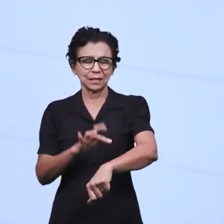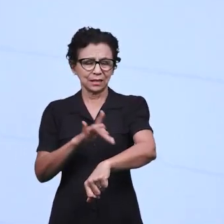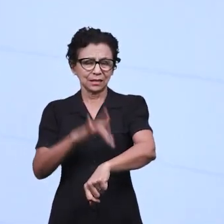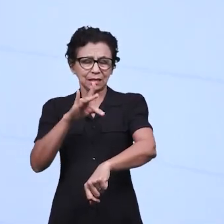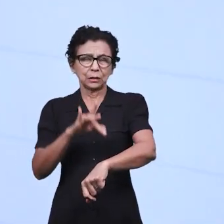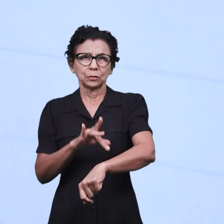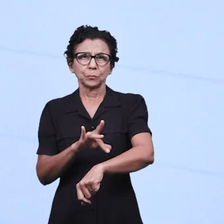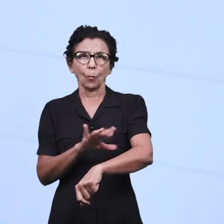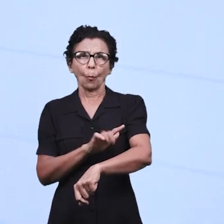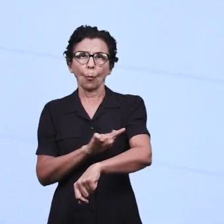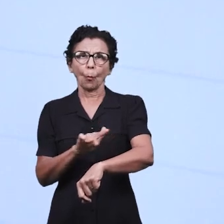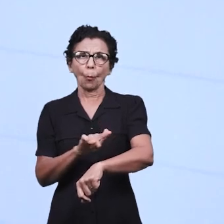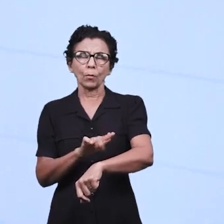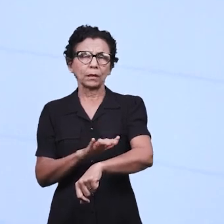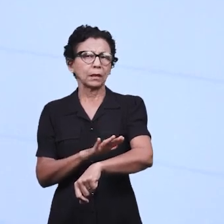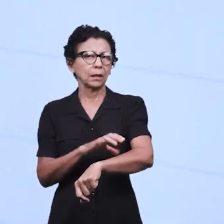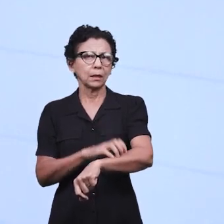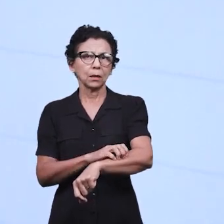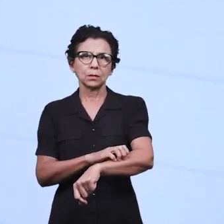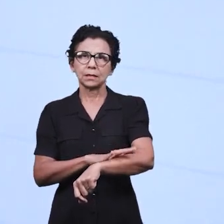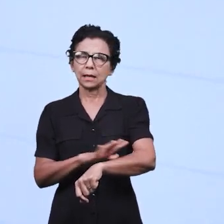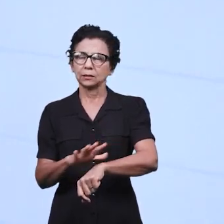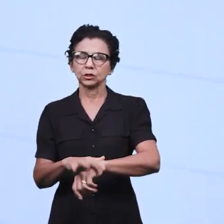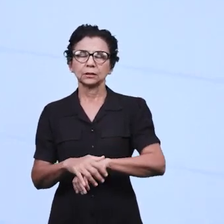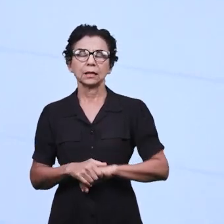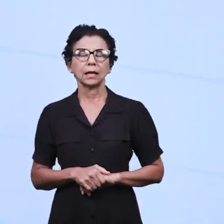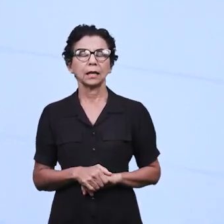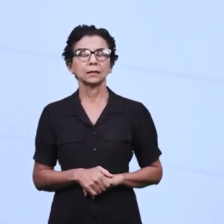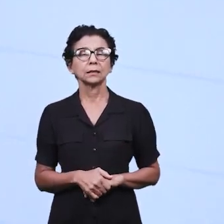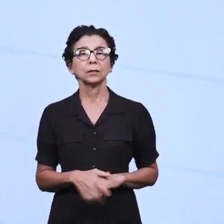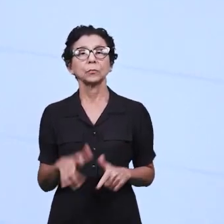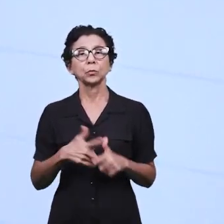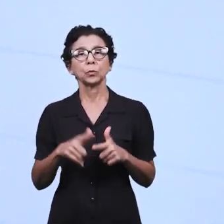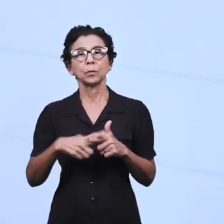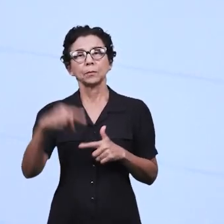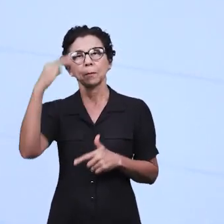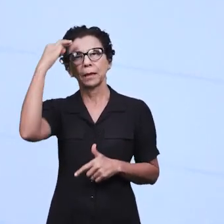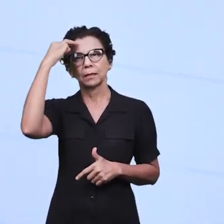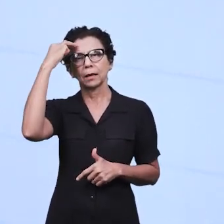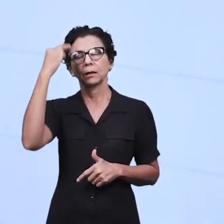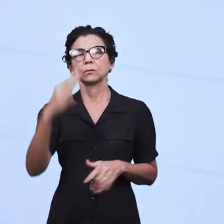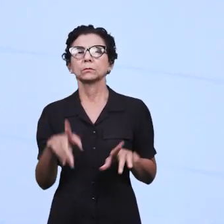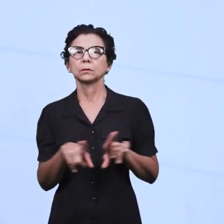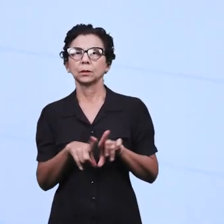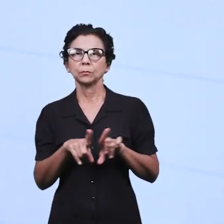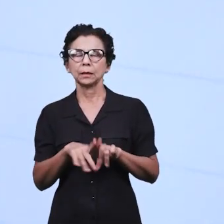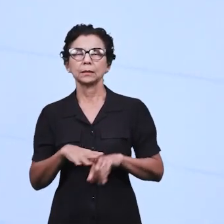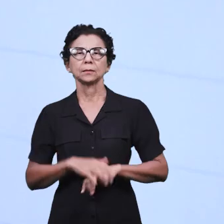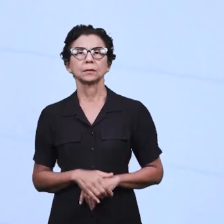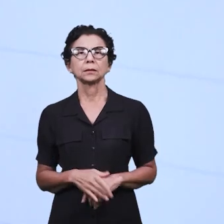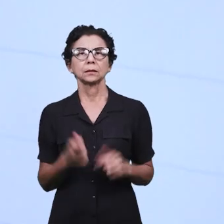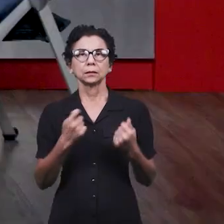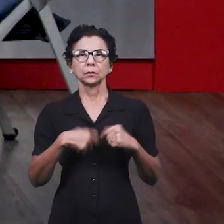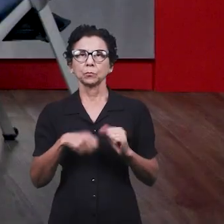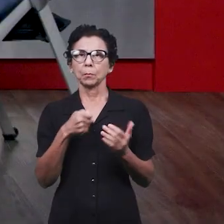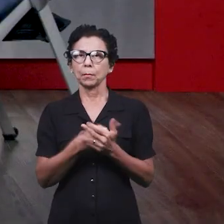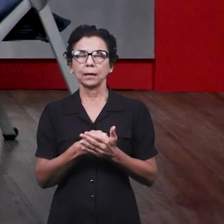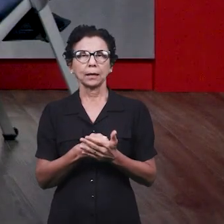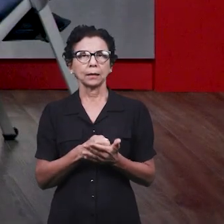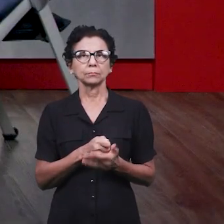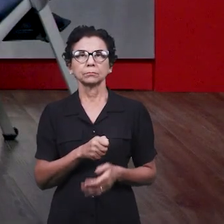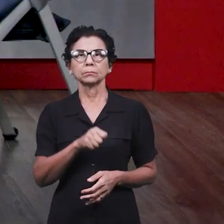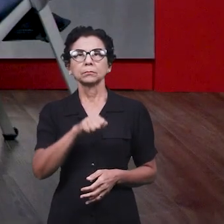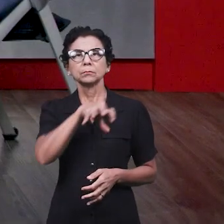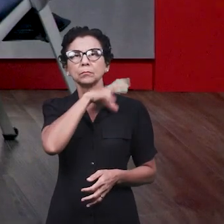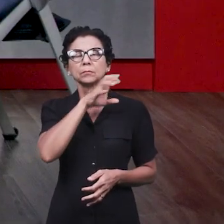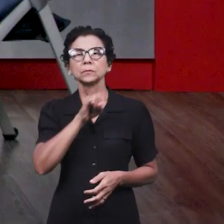mental, não é só uma questão física, mental também, tem direito à isenção de imposto de renda. E no caso do câncer,